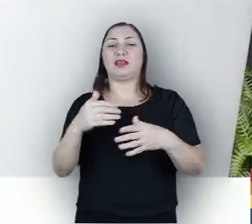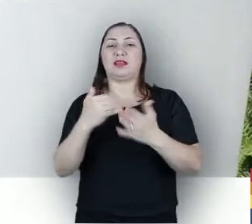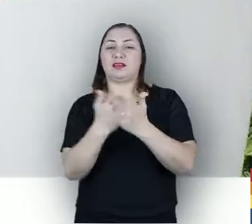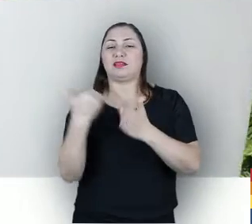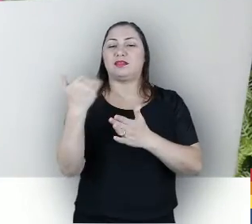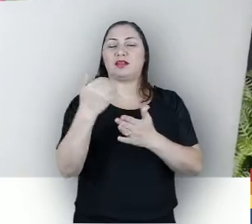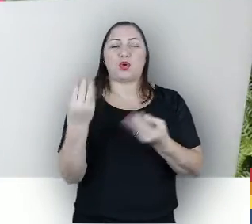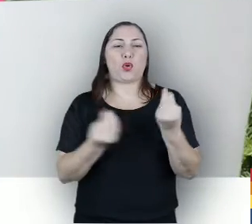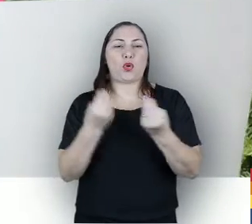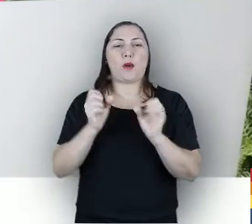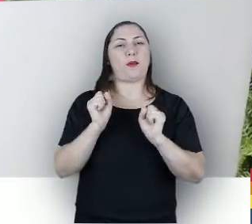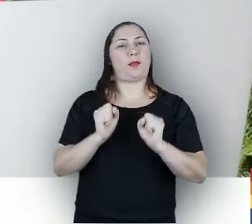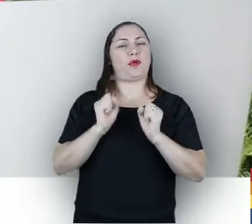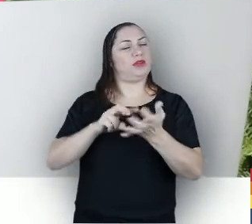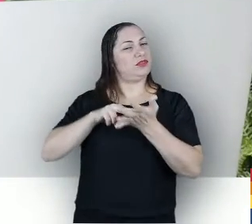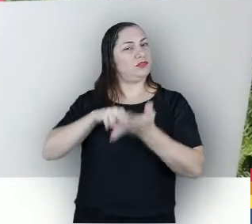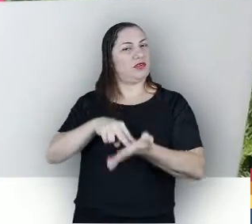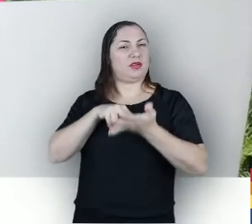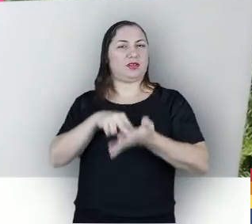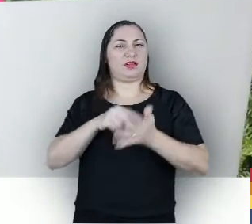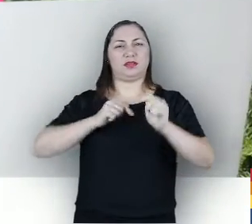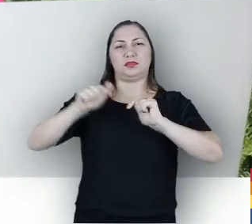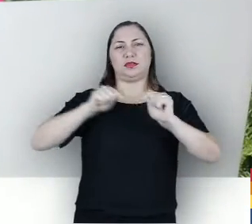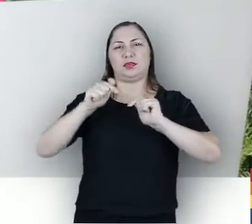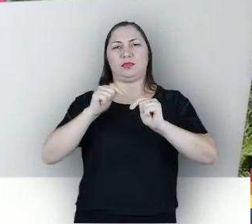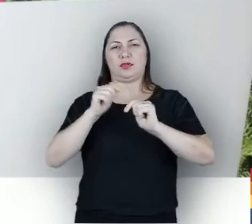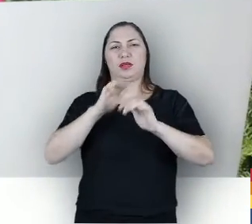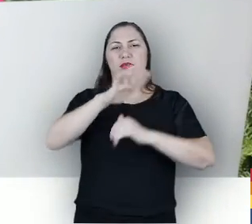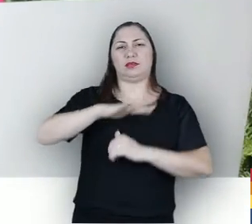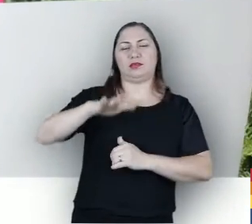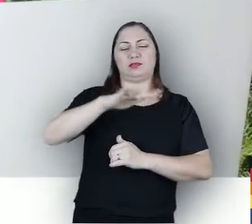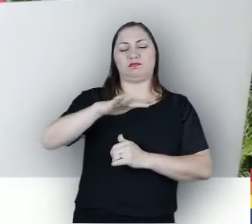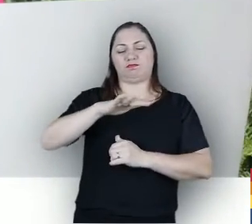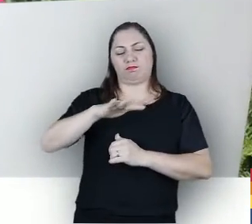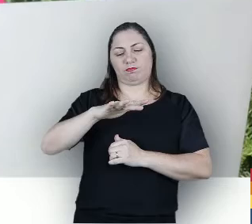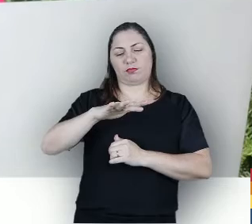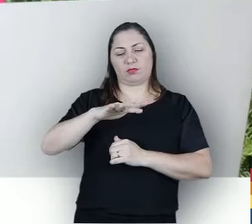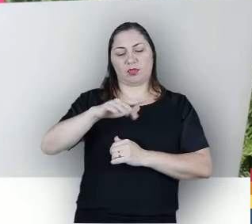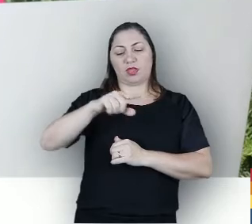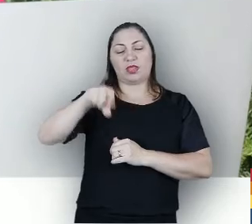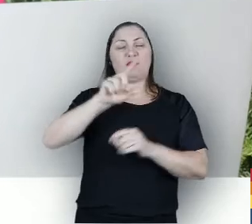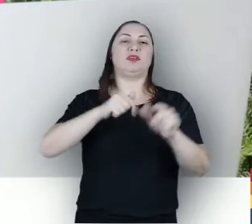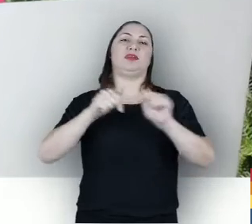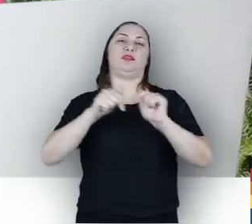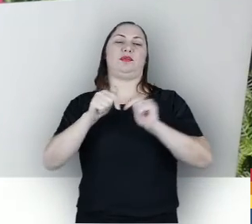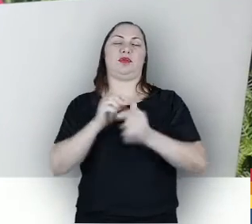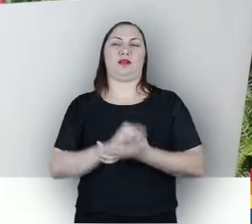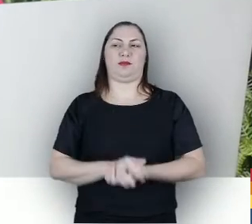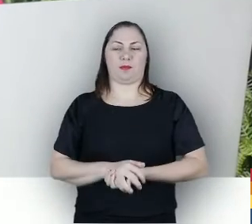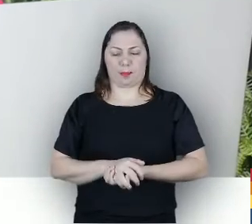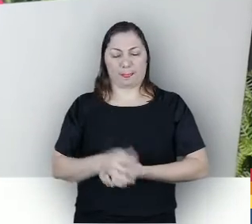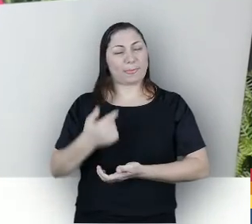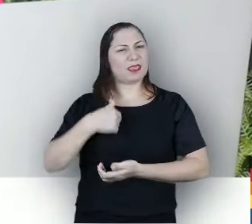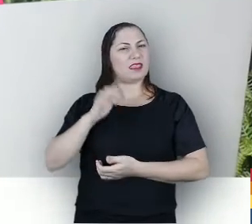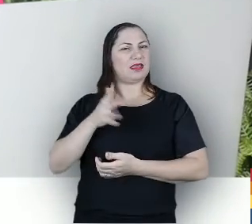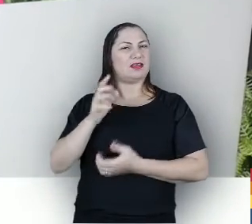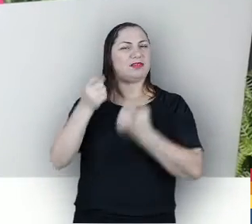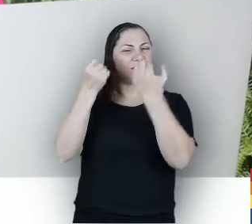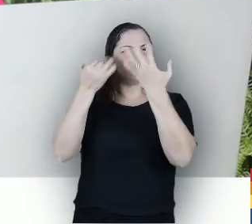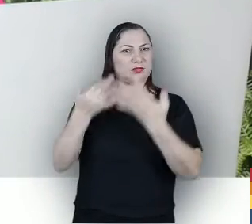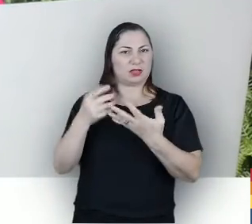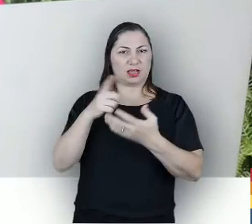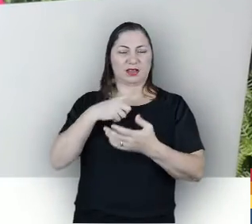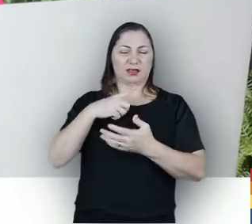componentes curriculares das áreas, de modo geral, né? Das outras áreas. Quais são as vantagens, né, que a gente pode ter, tendo essa perspectiva?